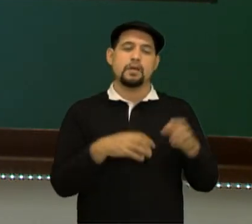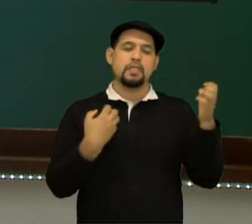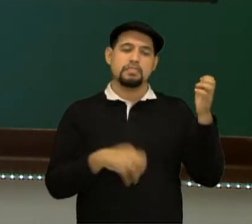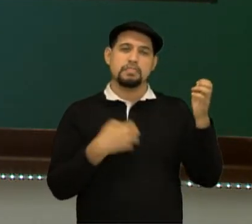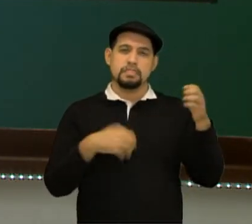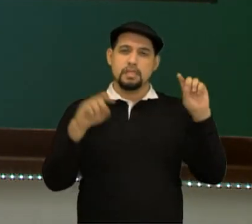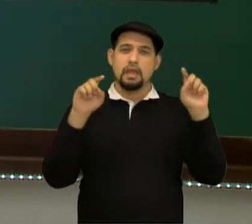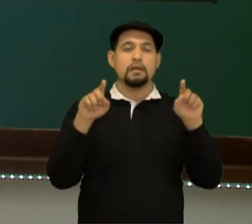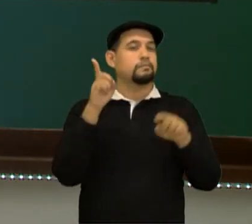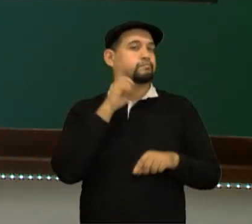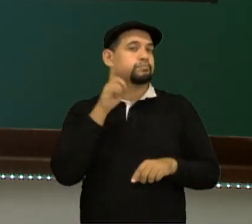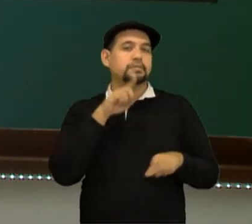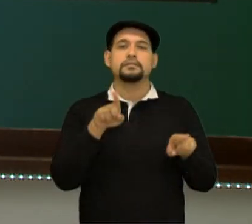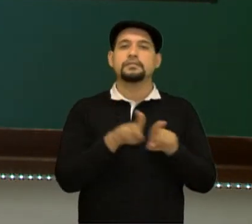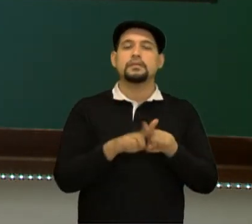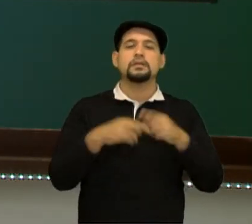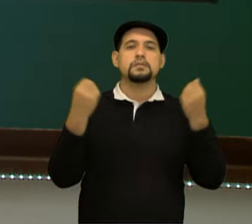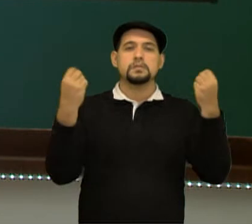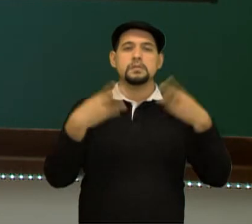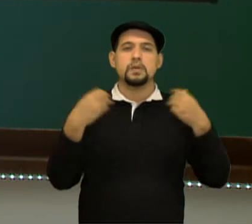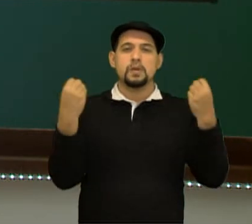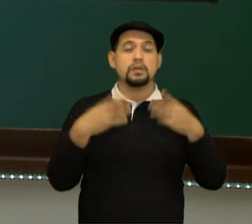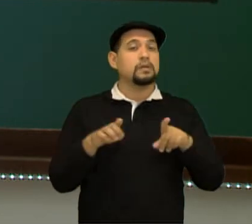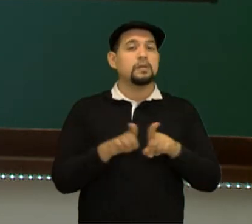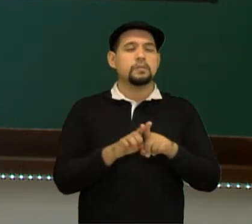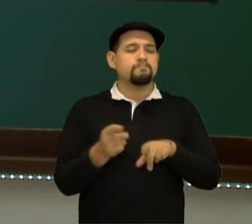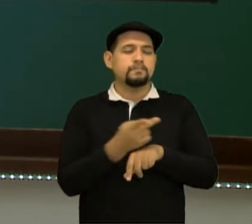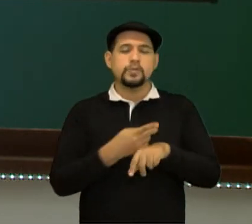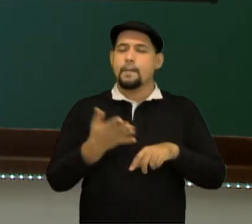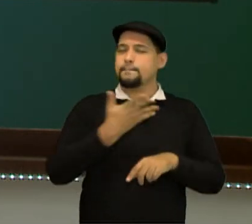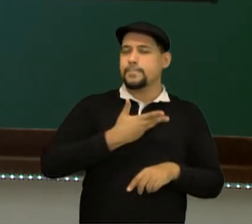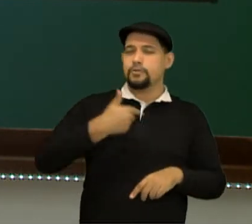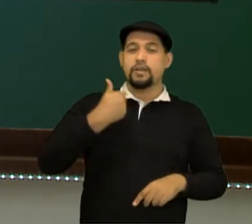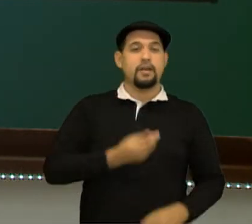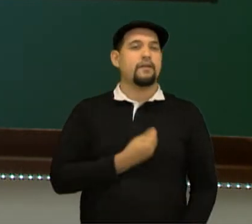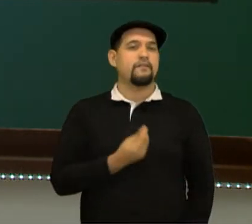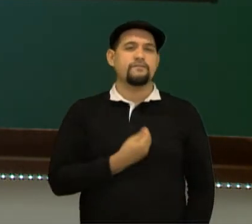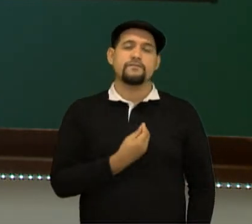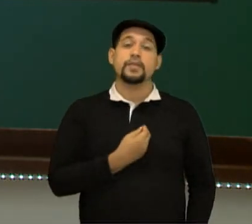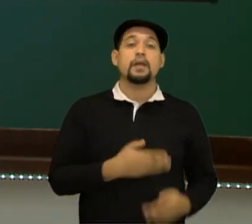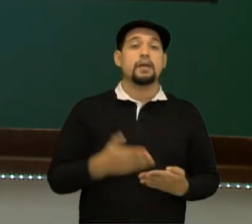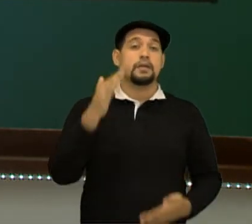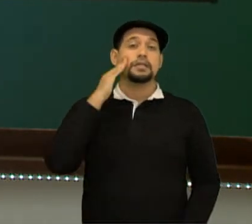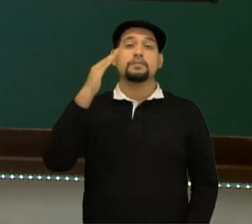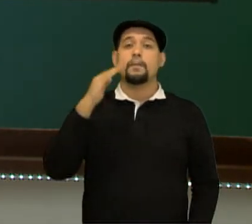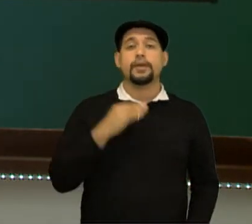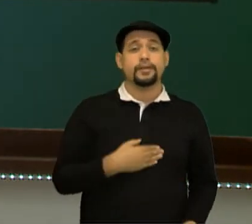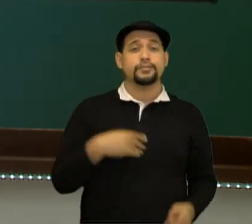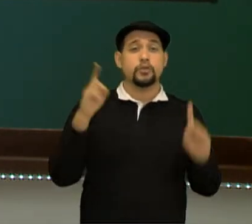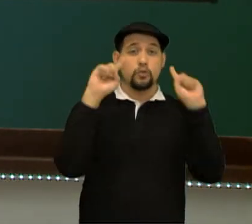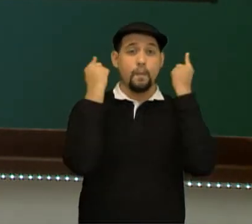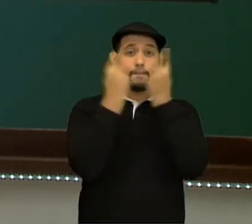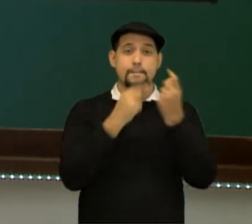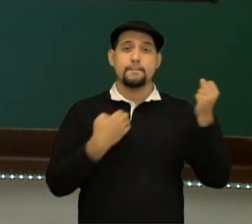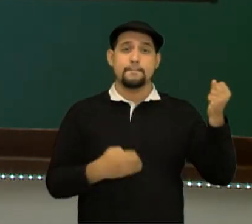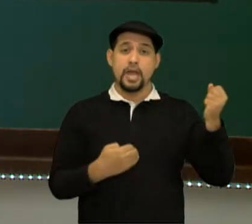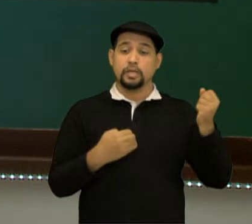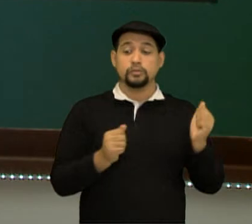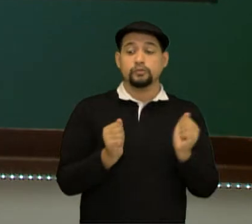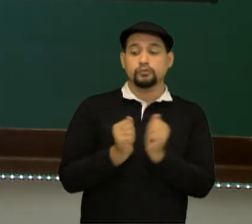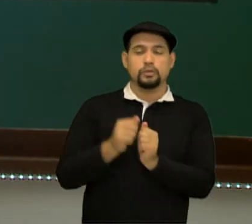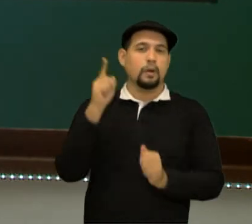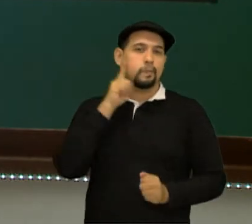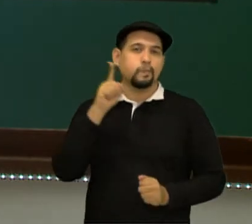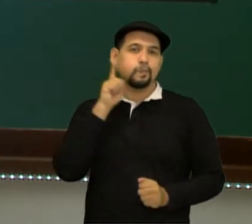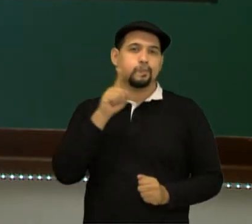no que diz respeito a circulação para moradia em busca de melhores condições de vida principalmente do México para os Estados